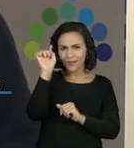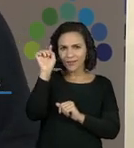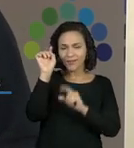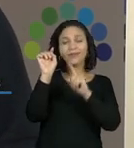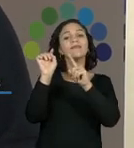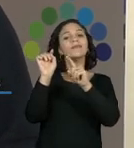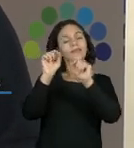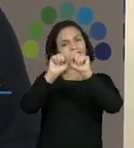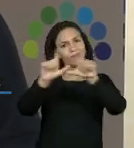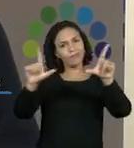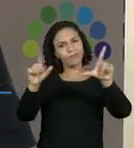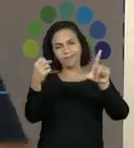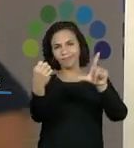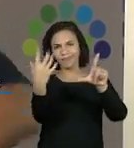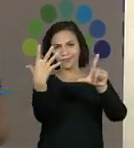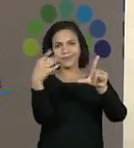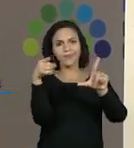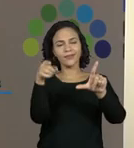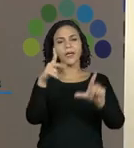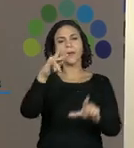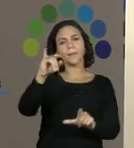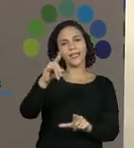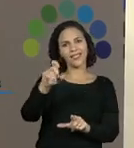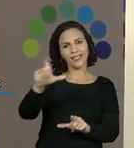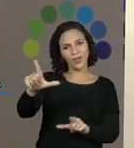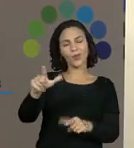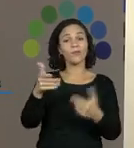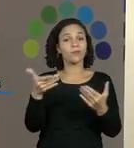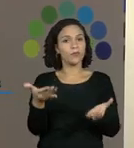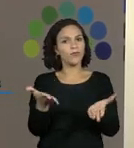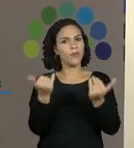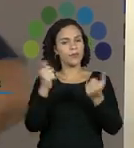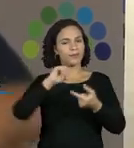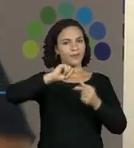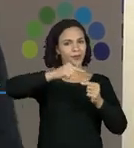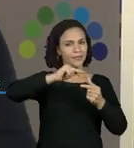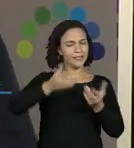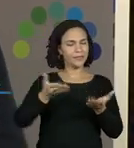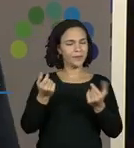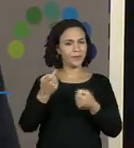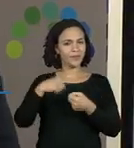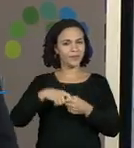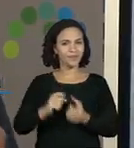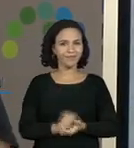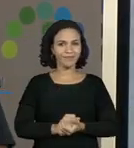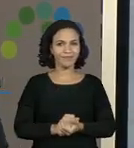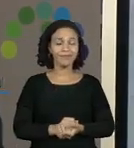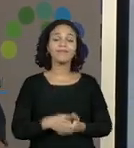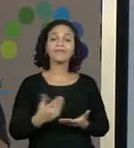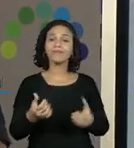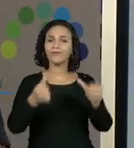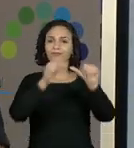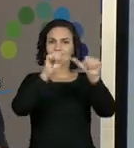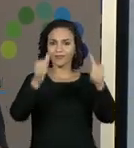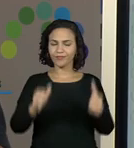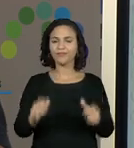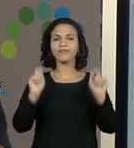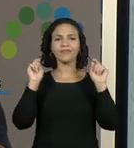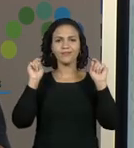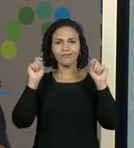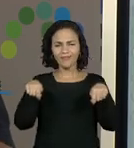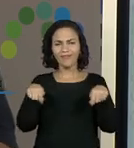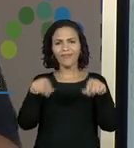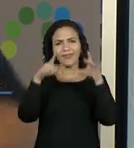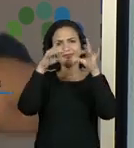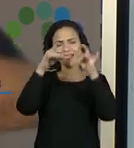pontinho aceso na tela. Pois é, mas, vamos voltar para a geometria? Toda forma pode ser decomposta em triângulos, não sei se vocês lembram